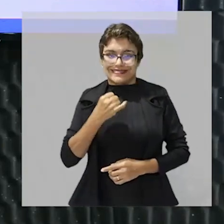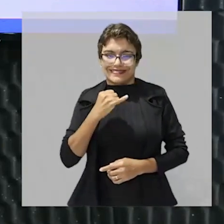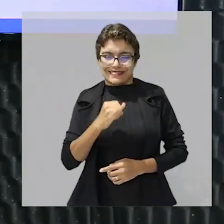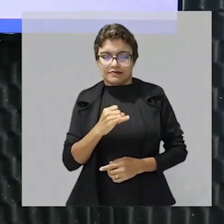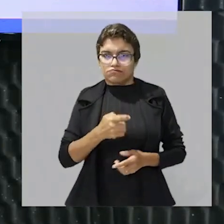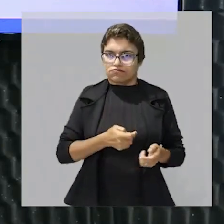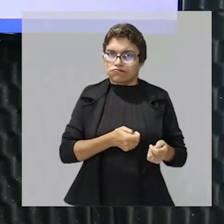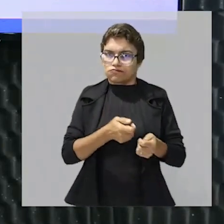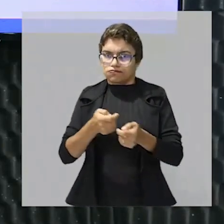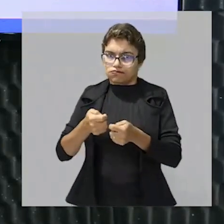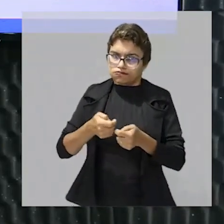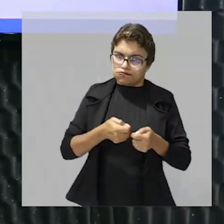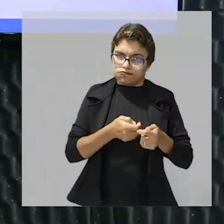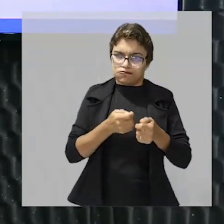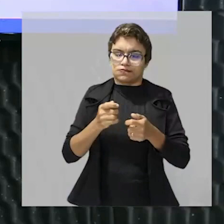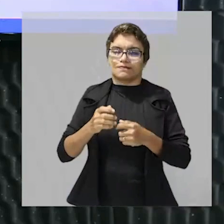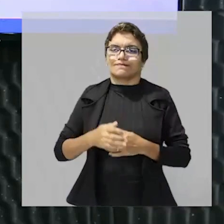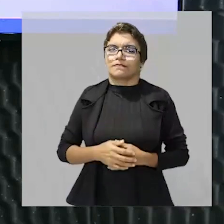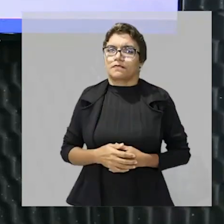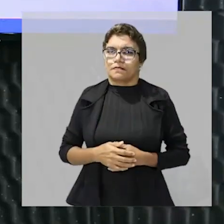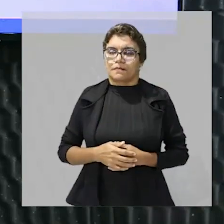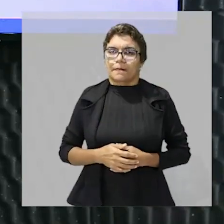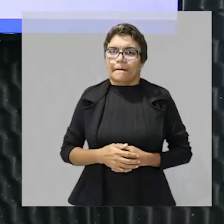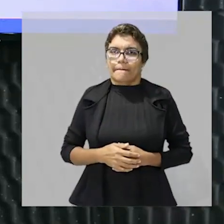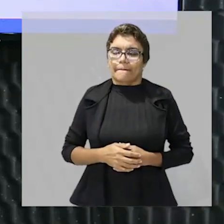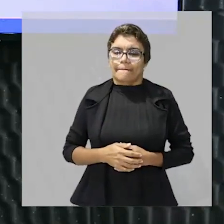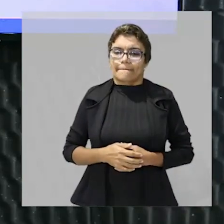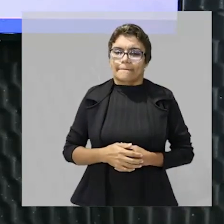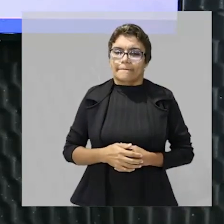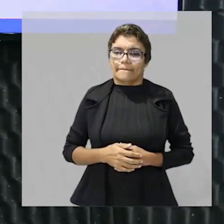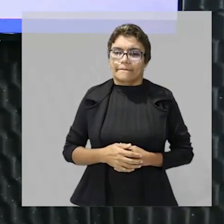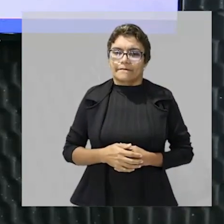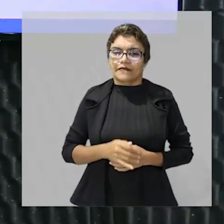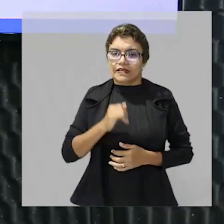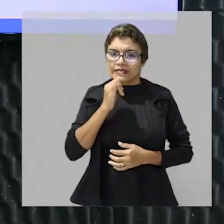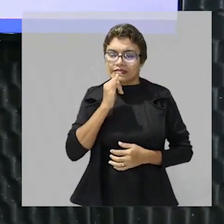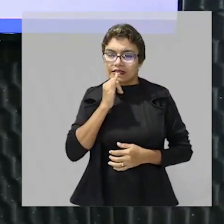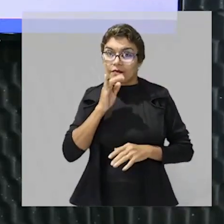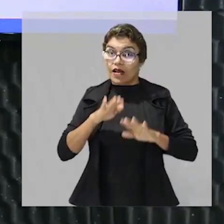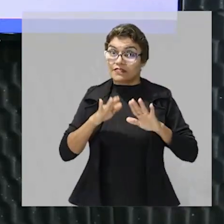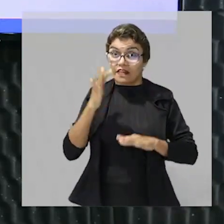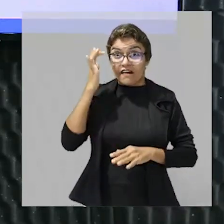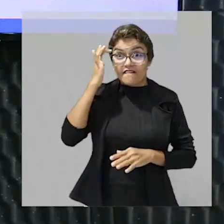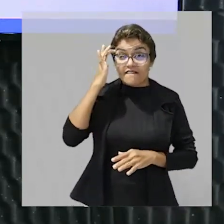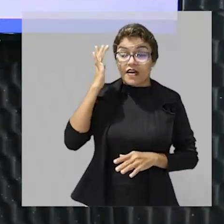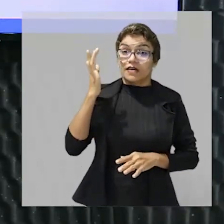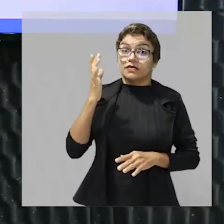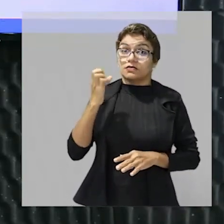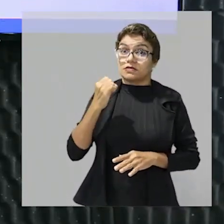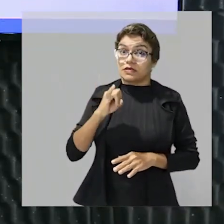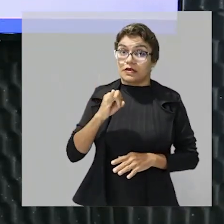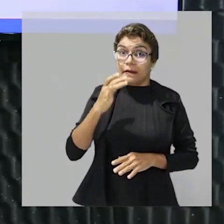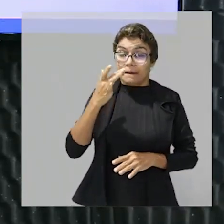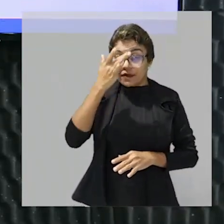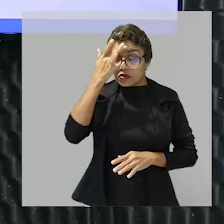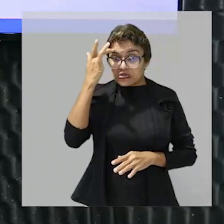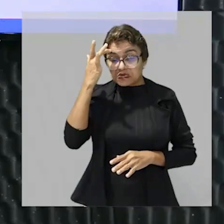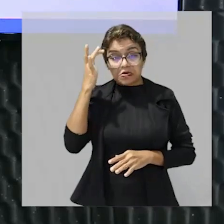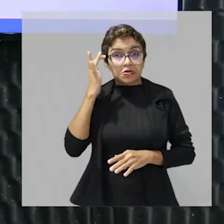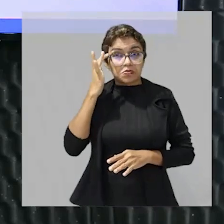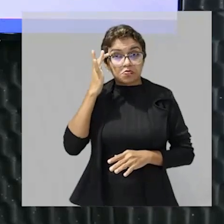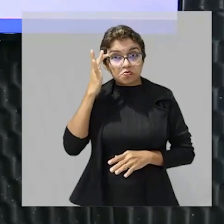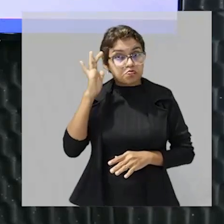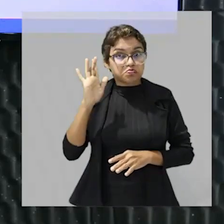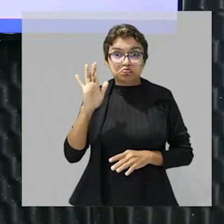enganar os censores. Isso é fácil quando a pessoa é burra. Ou melhor, quando a pessoa não se dá conta do que eu estou falando aqui, que vocês têm